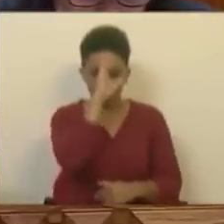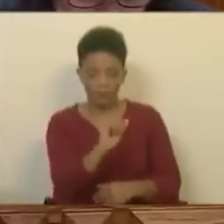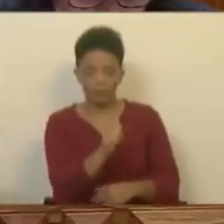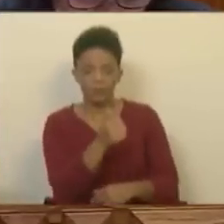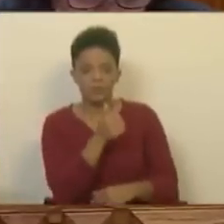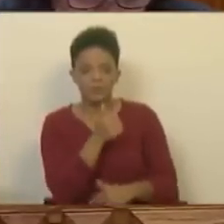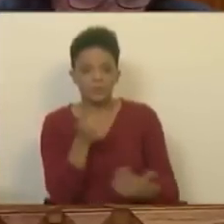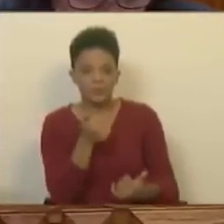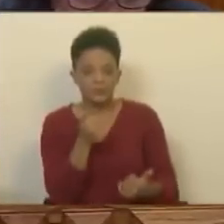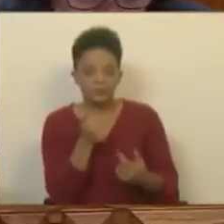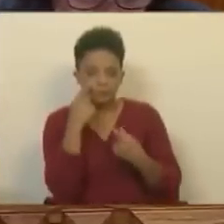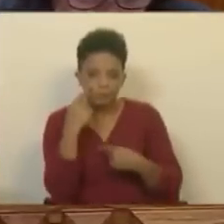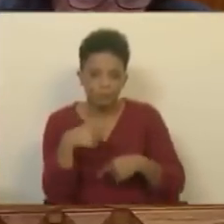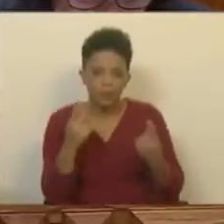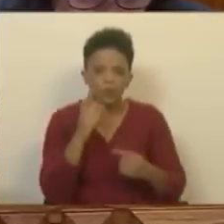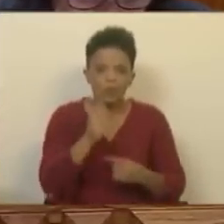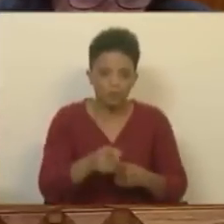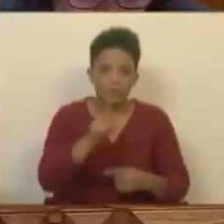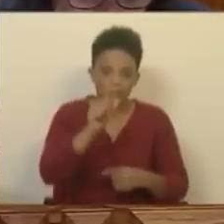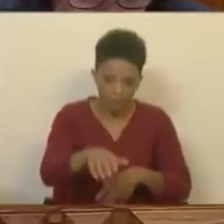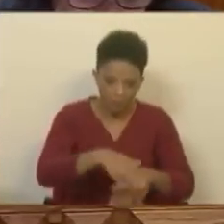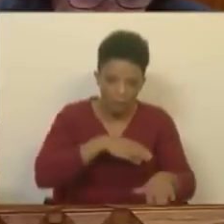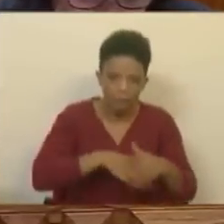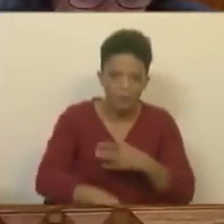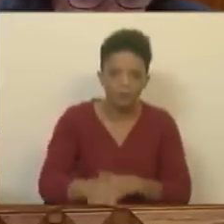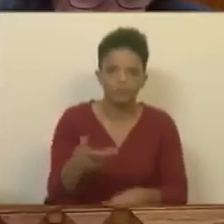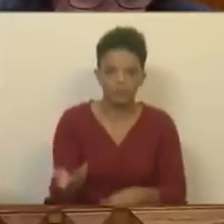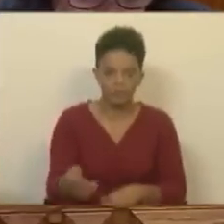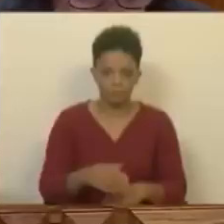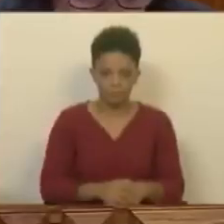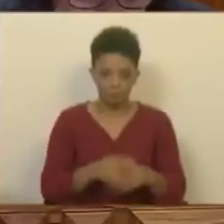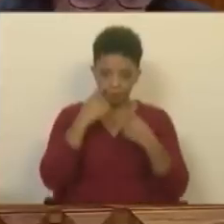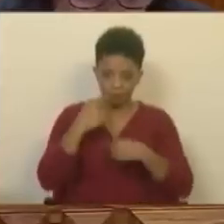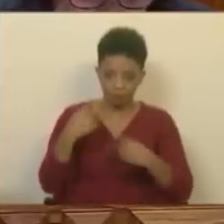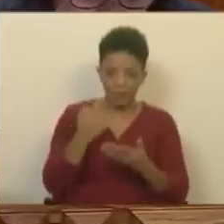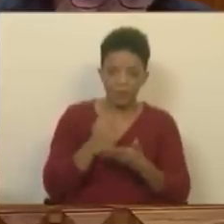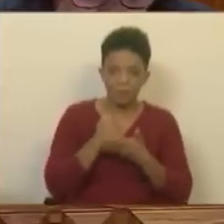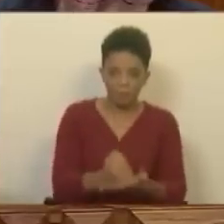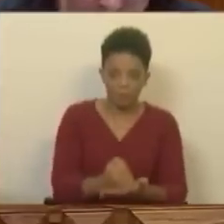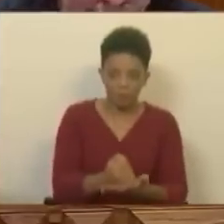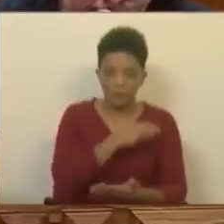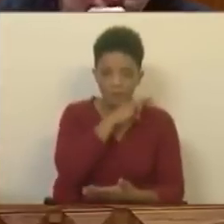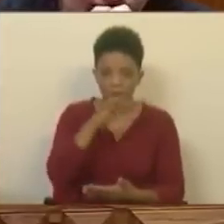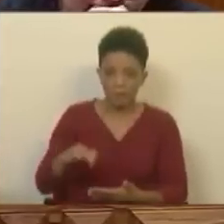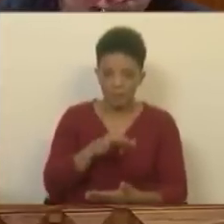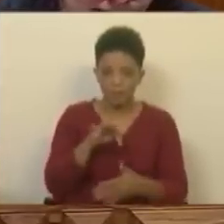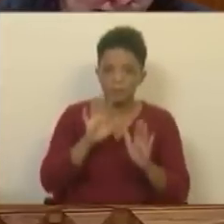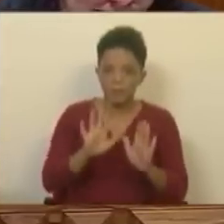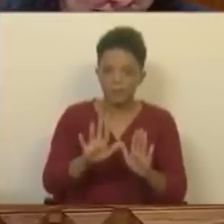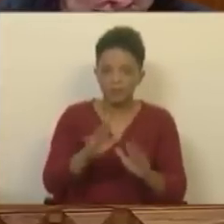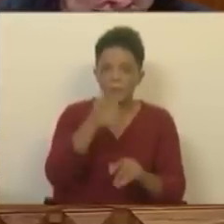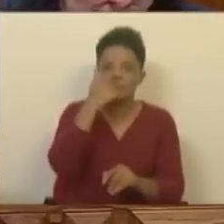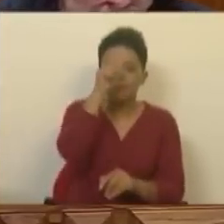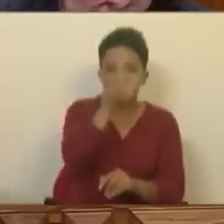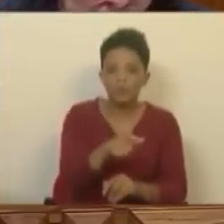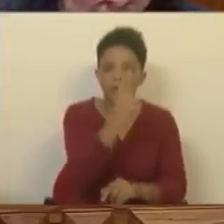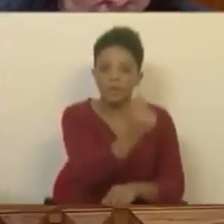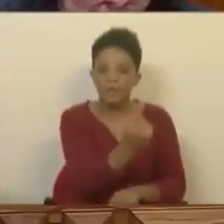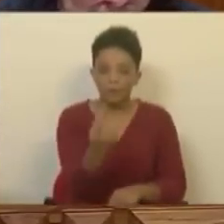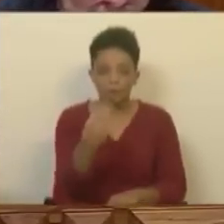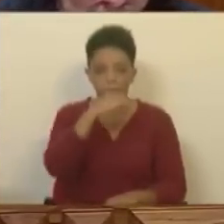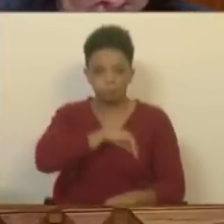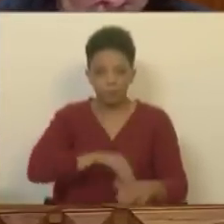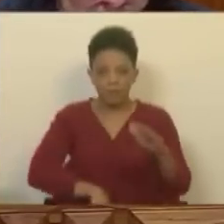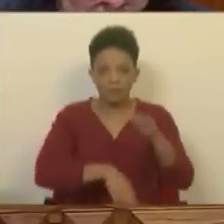governo apresentou e executou Apresentou um apoio não há famílias mas por pessoa com